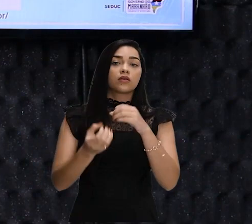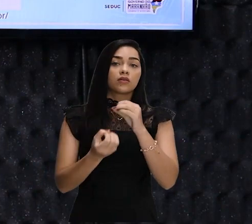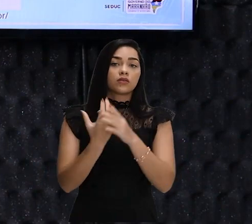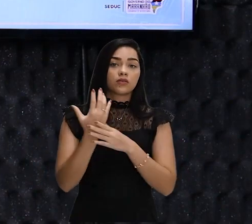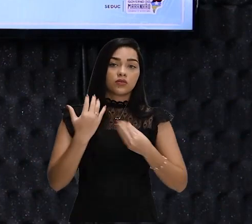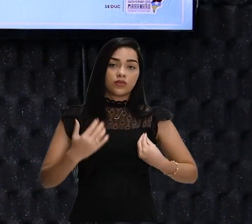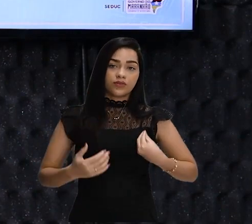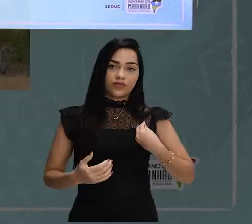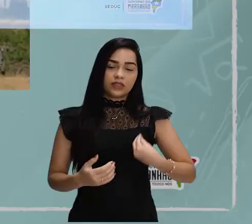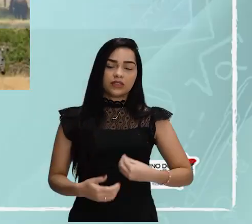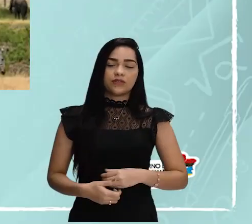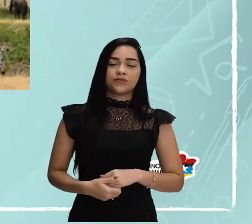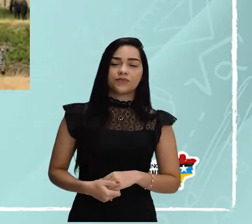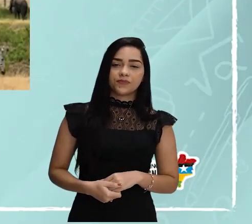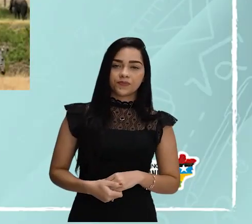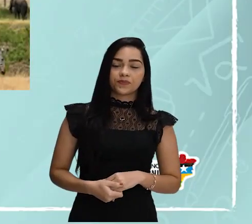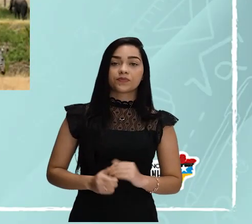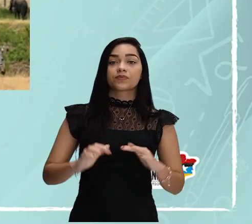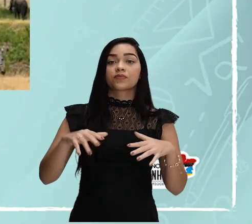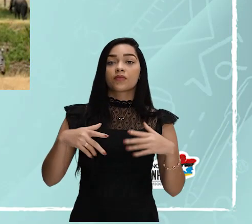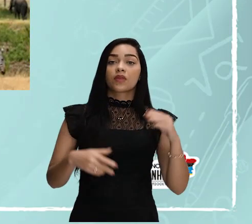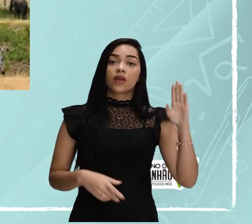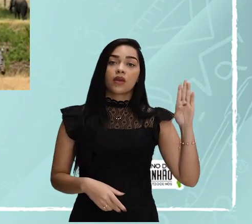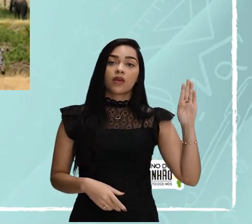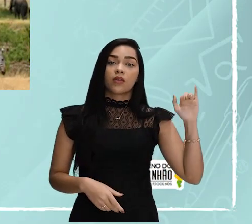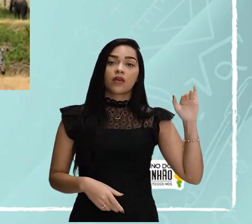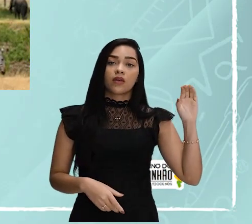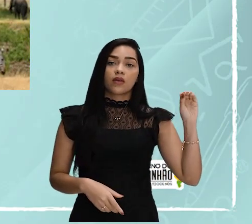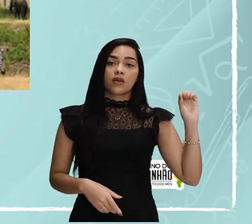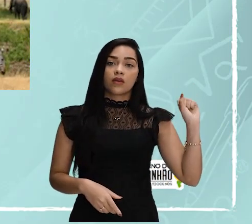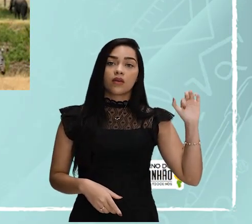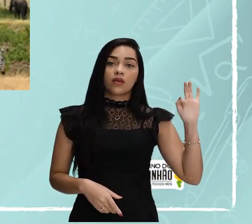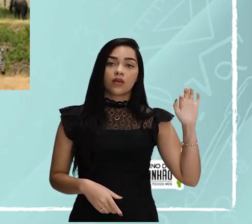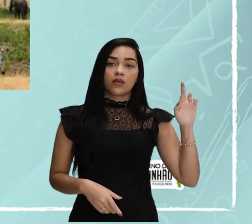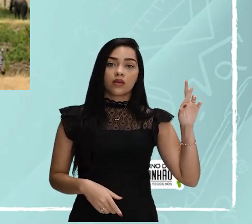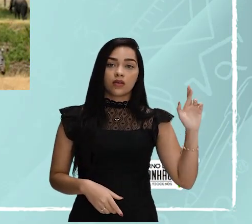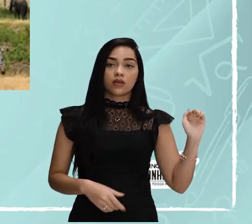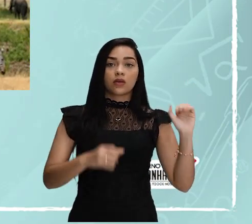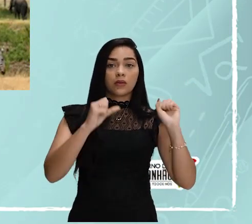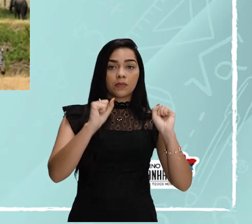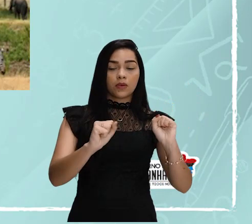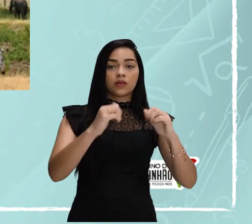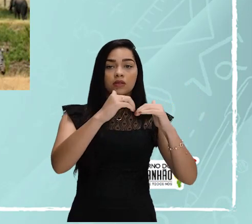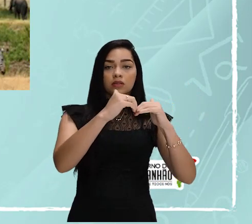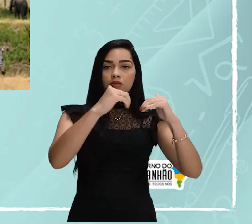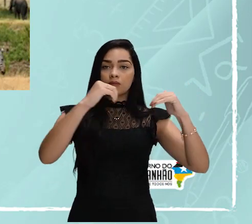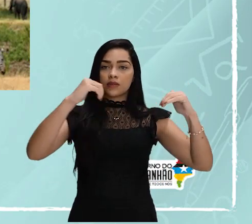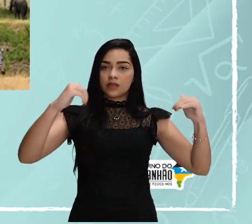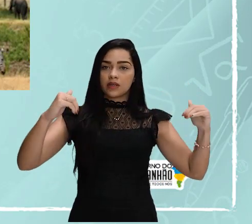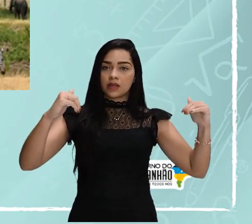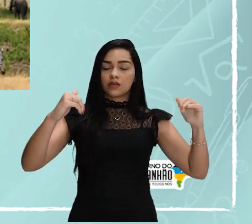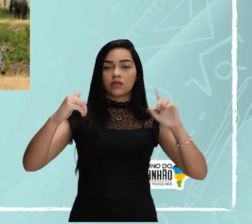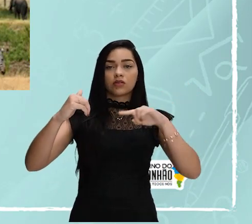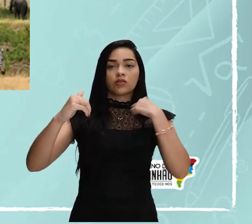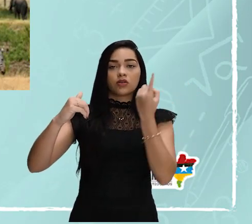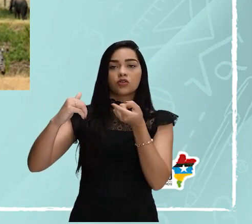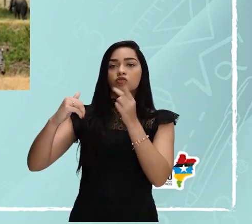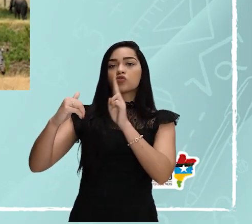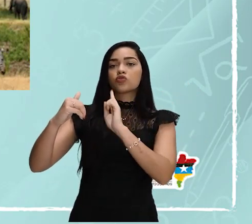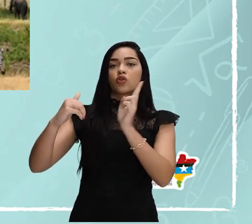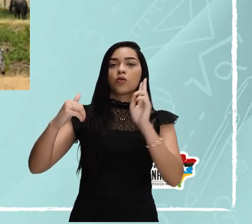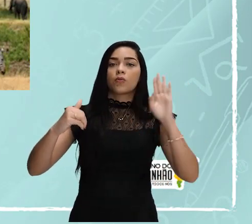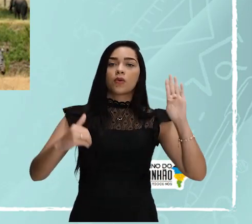dos seres vivos, tá? Essa biosfera ela pode ser subdividida no que a gente chama